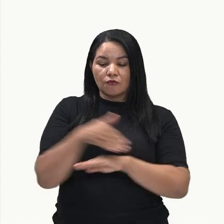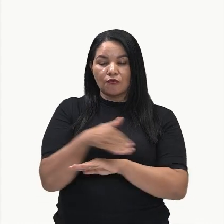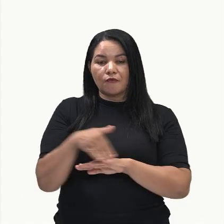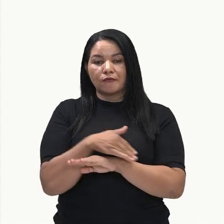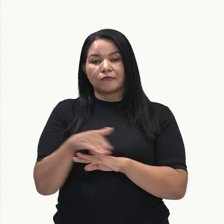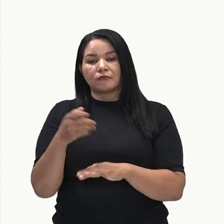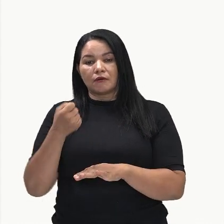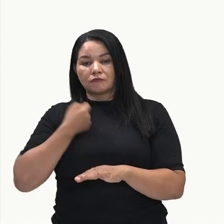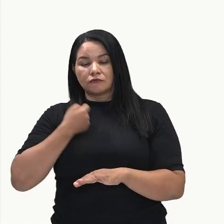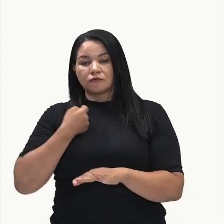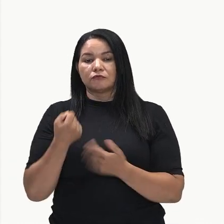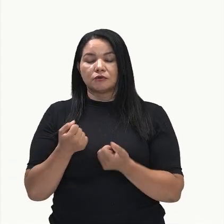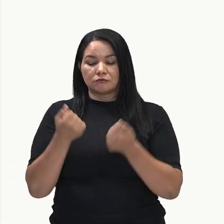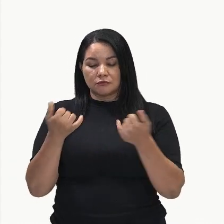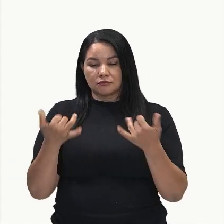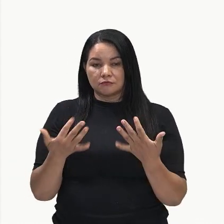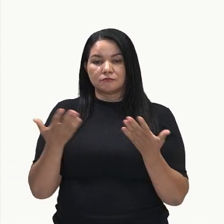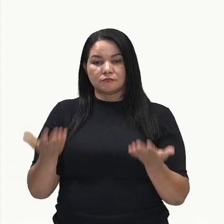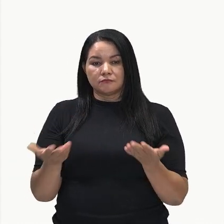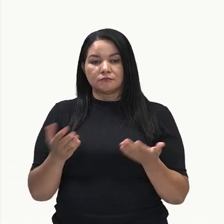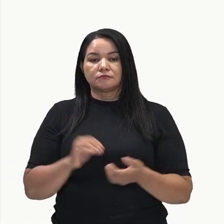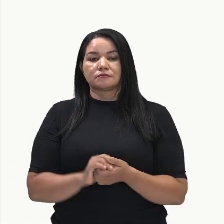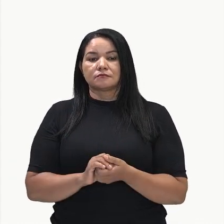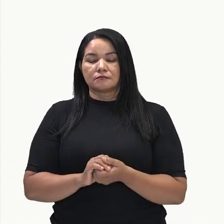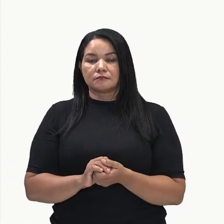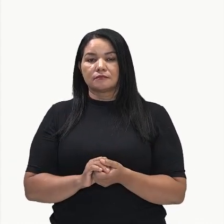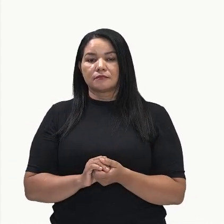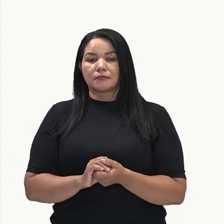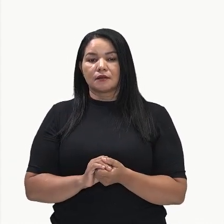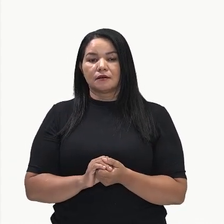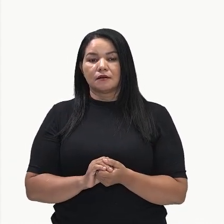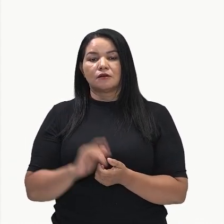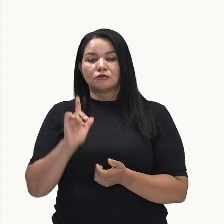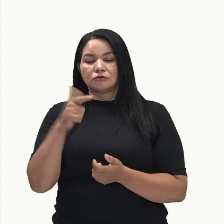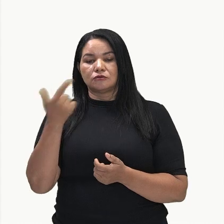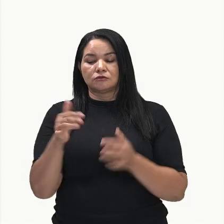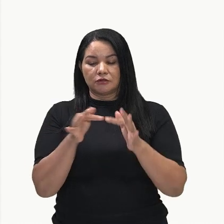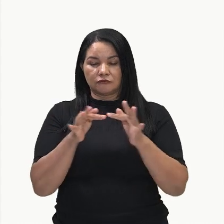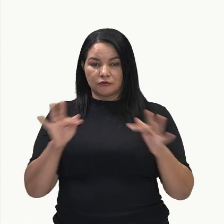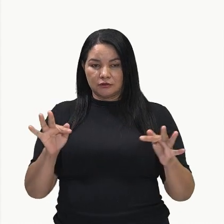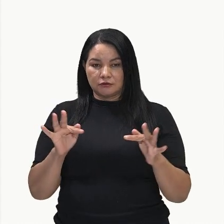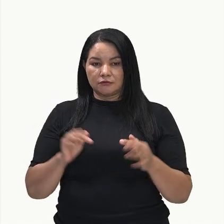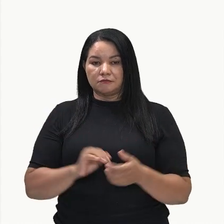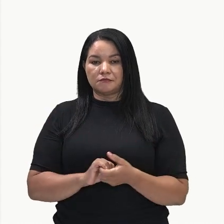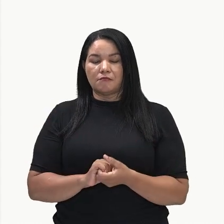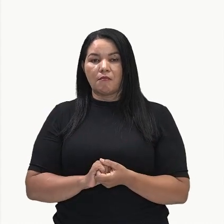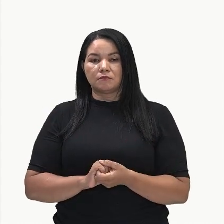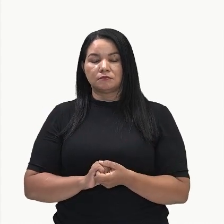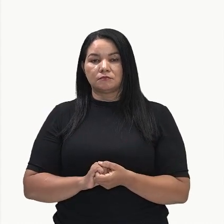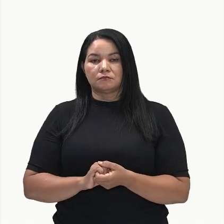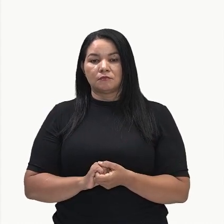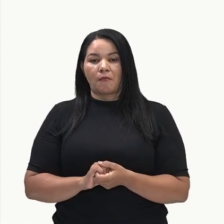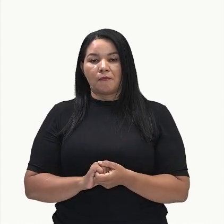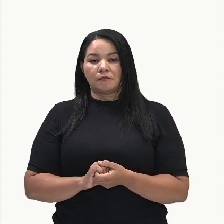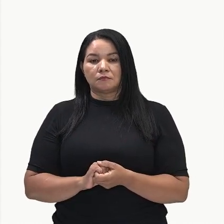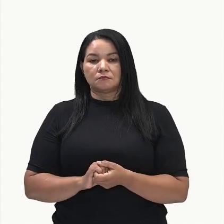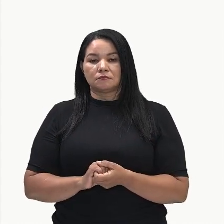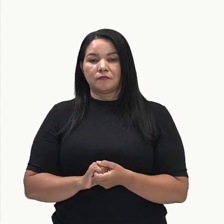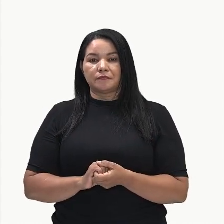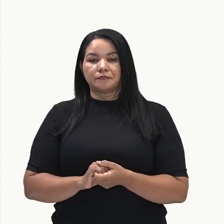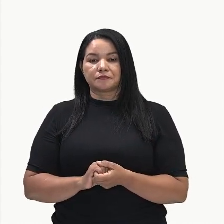tal. Donde? Agora, essa outra frase. En este exato momento, onde estão